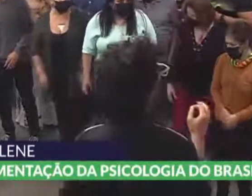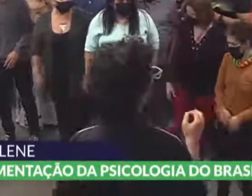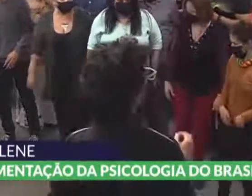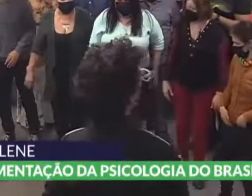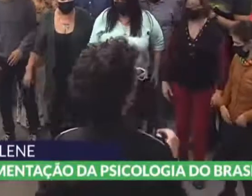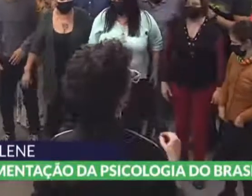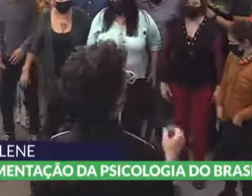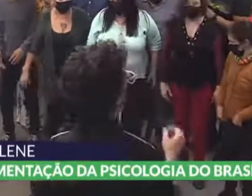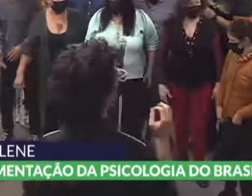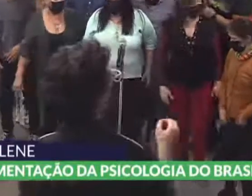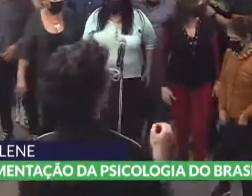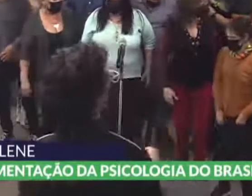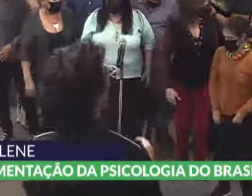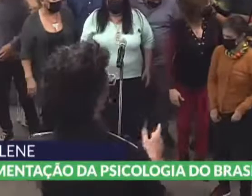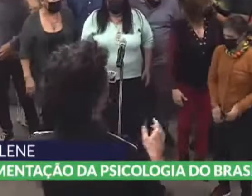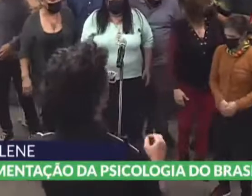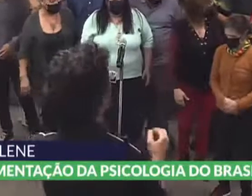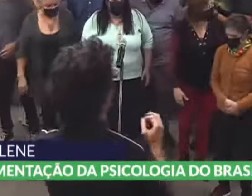Vamos para a próxima.